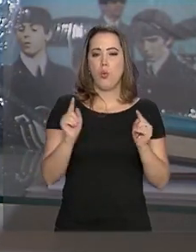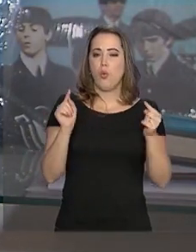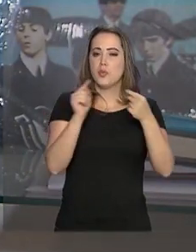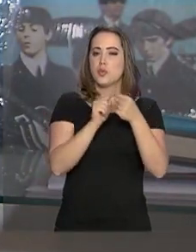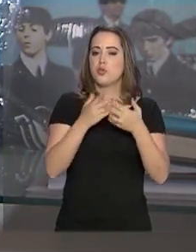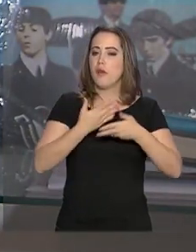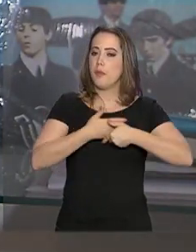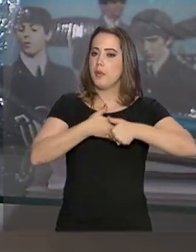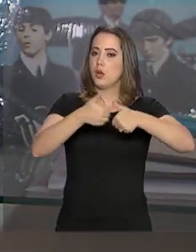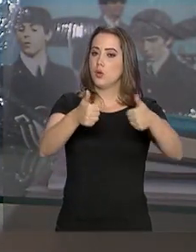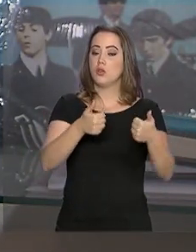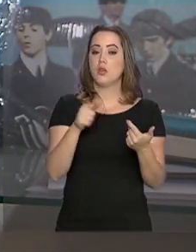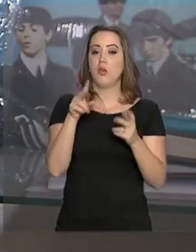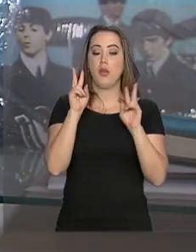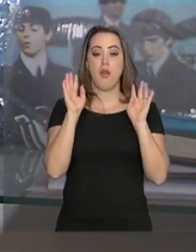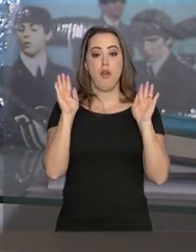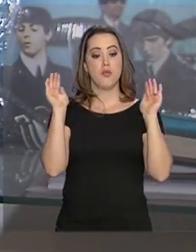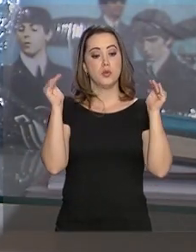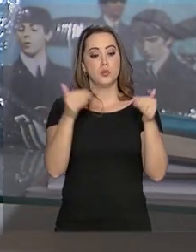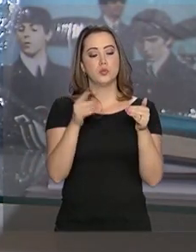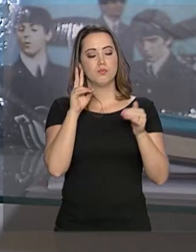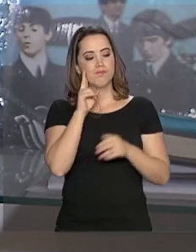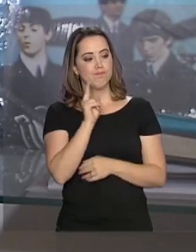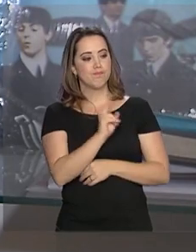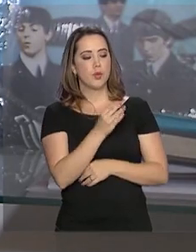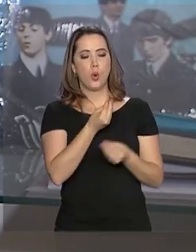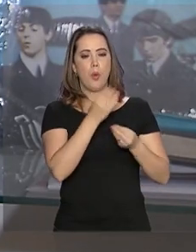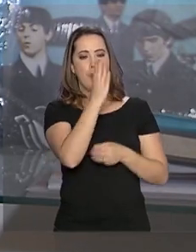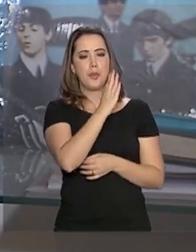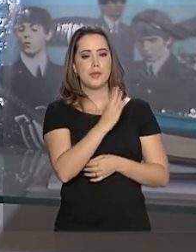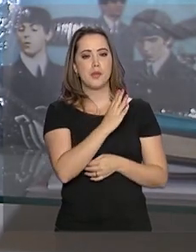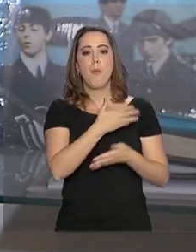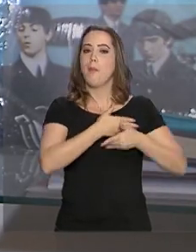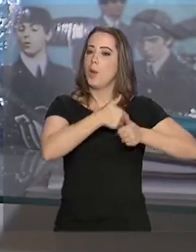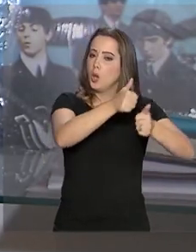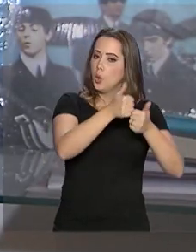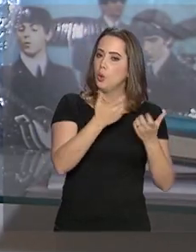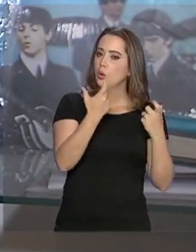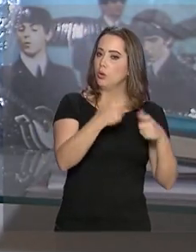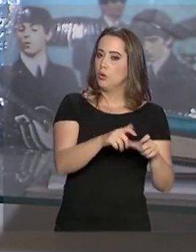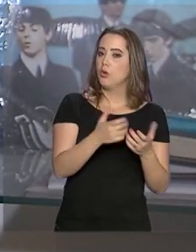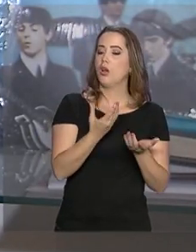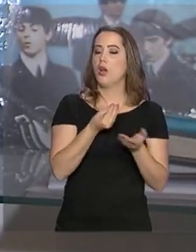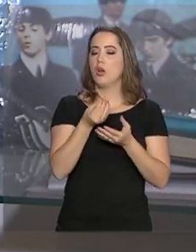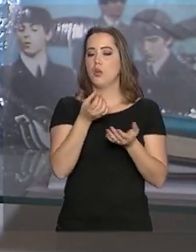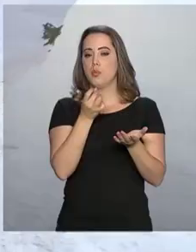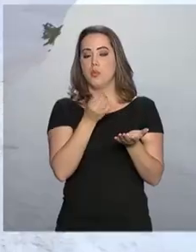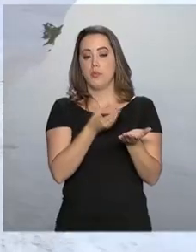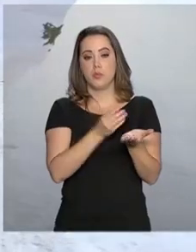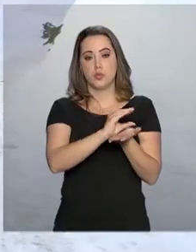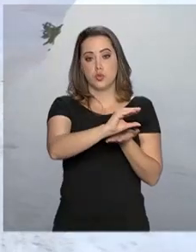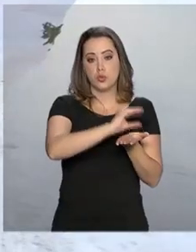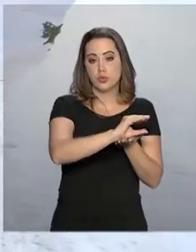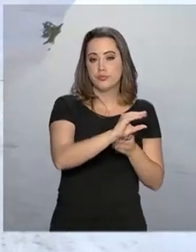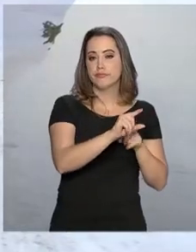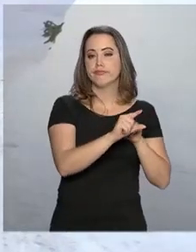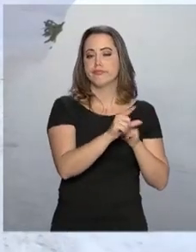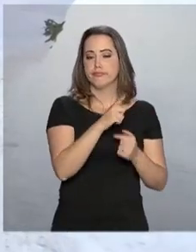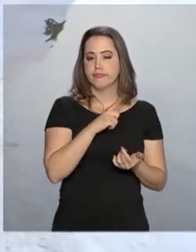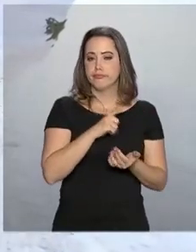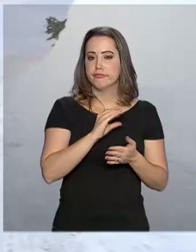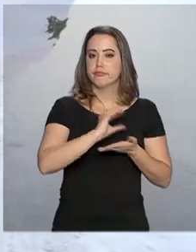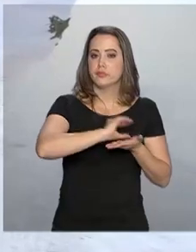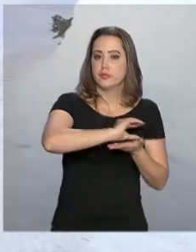melhorar a visão que se tem sobre o brasil e sobretudo sobre o ambiente de negócios brasileiro além do presidente